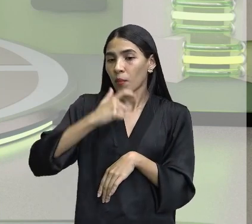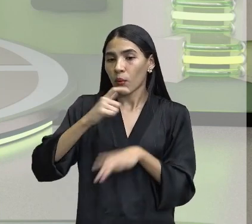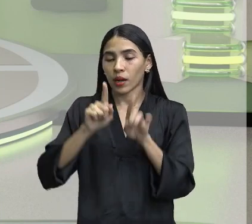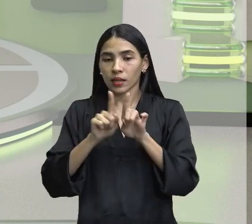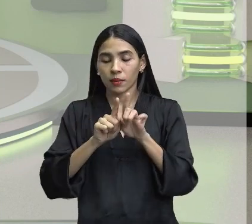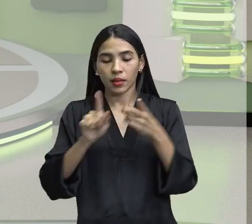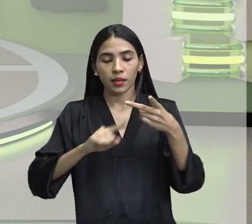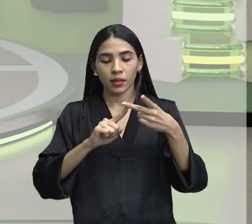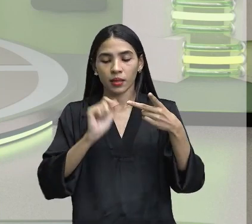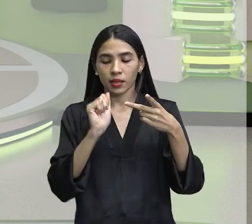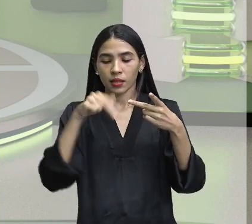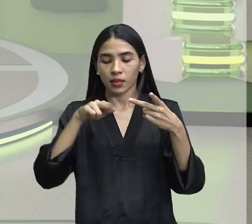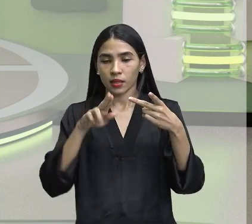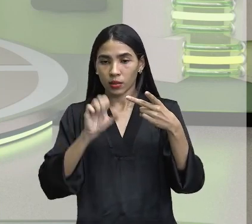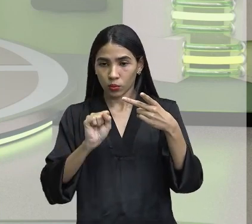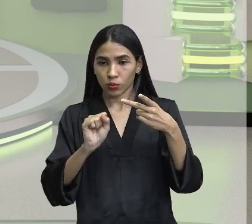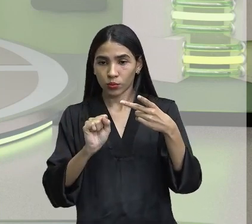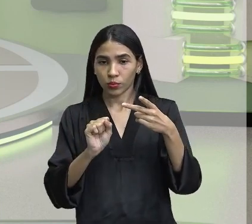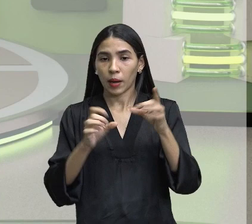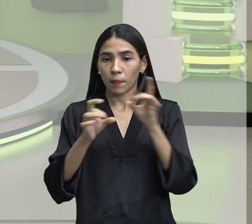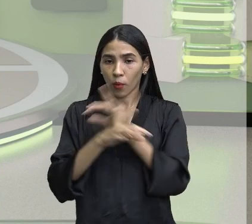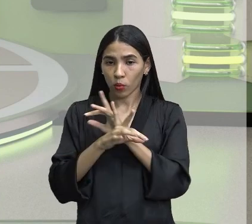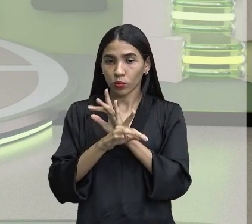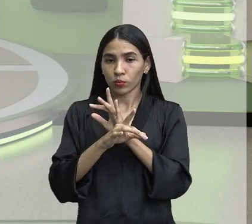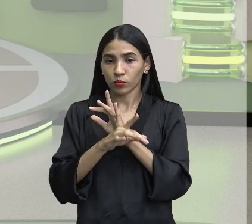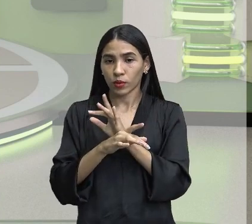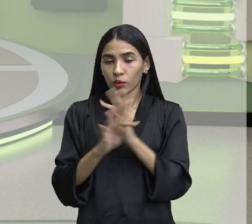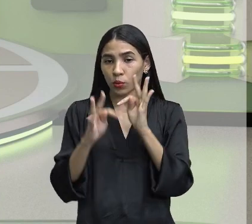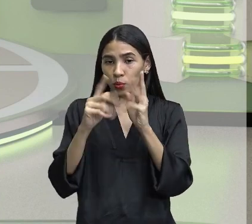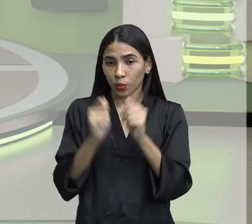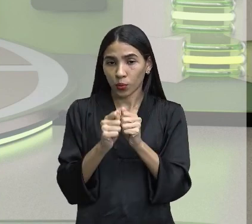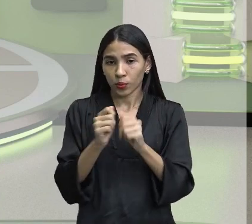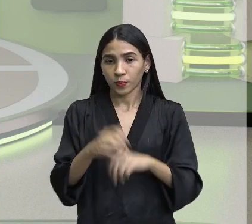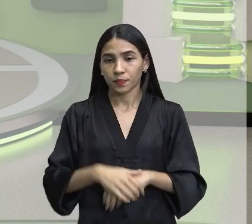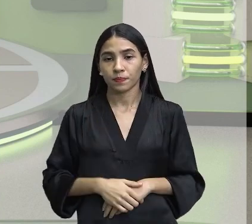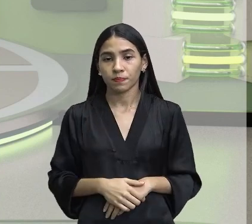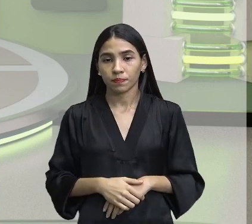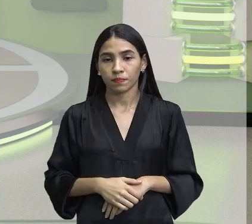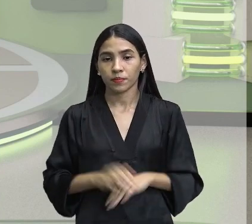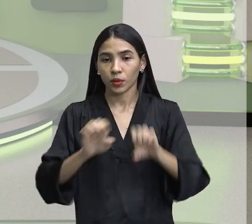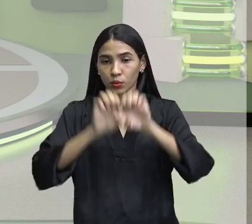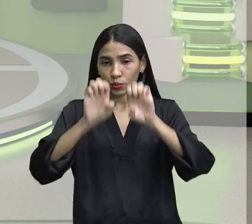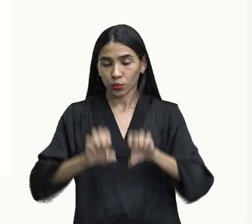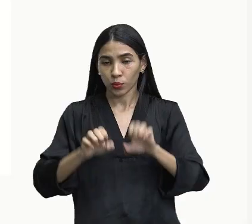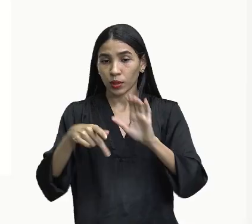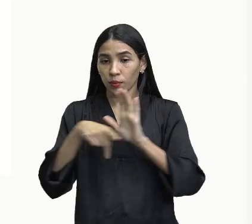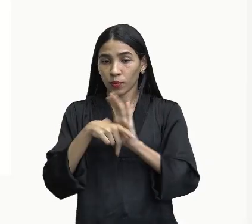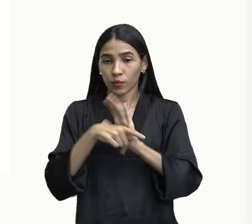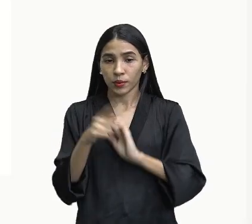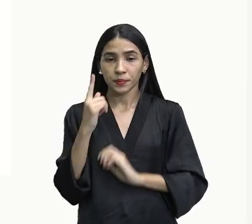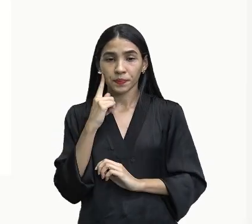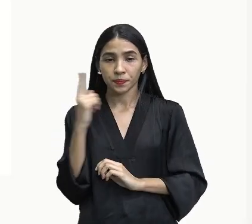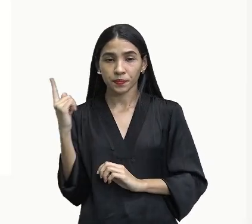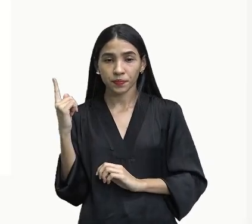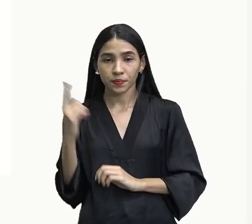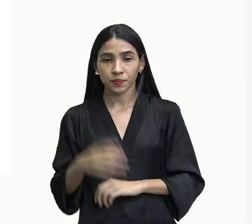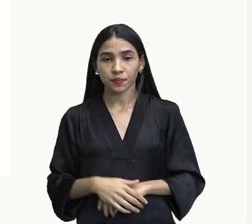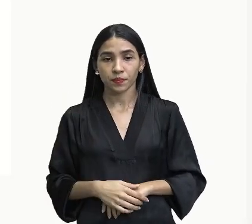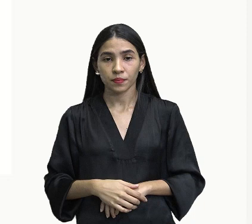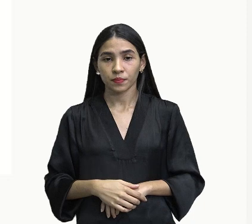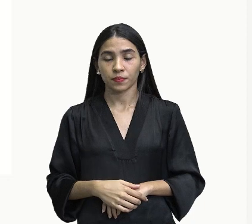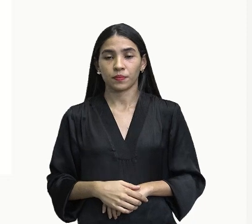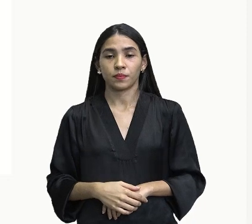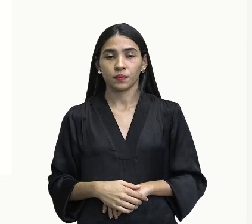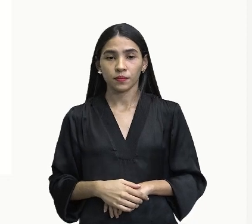sim é considerado um sistema digestório completo. Mas vamos conhecer um pouquinho mais a estrutura morfológica deles. Eu adiantei para vocês